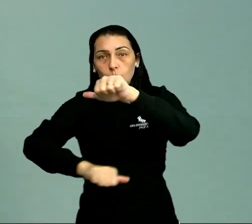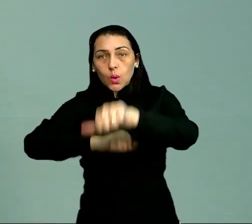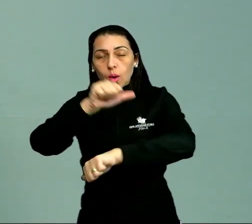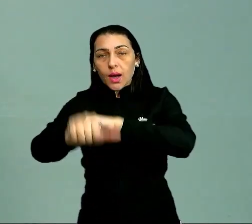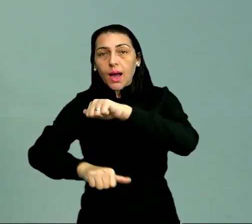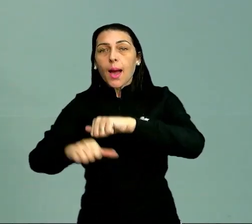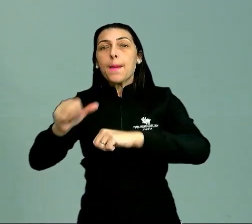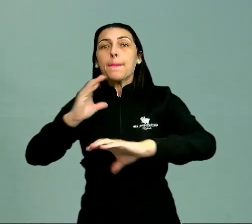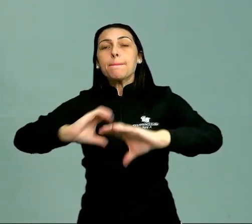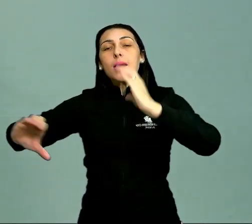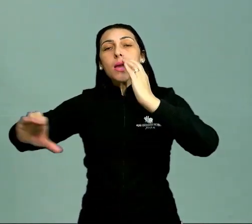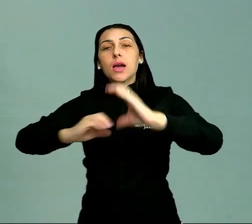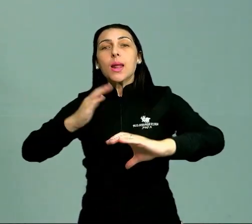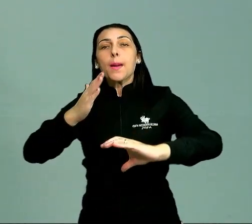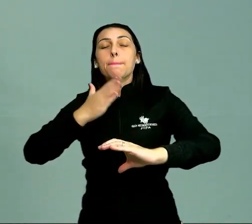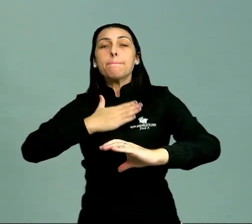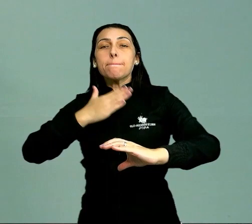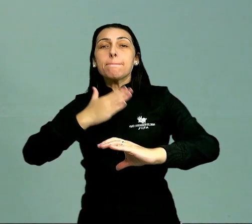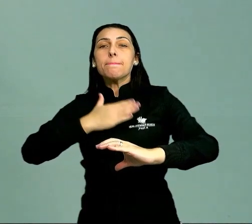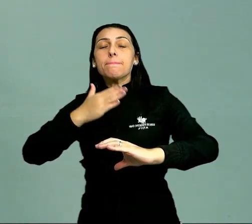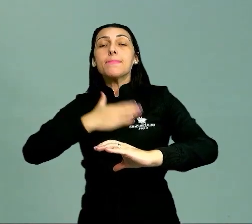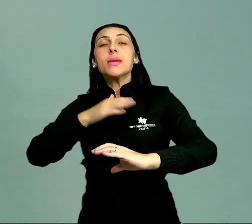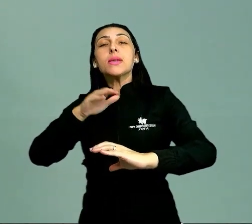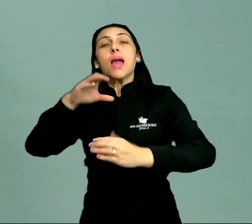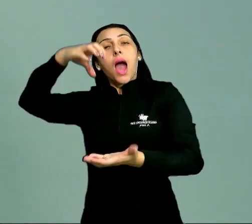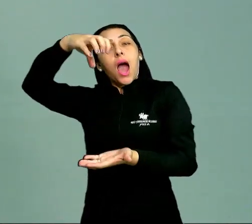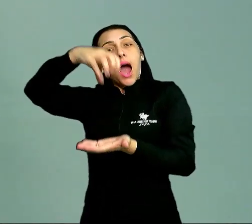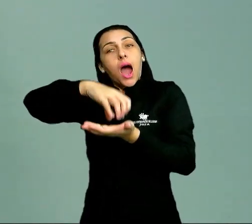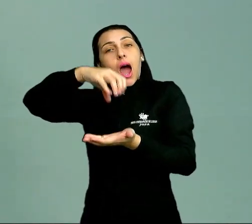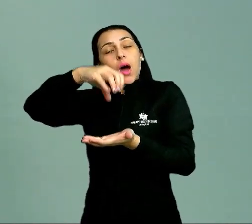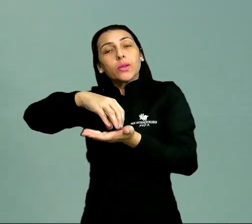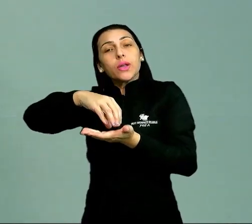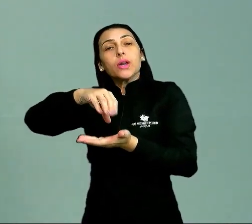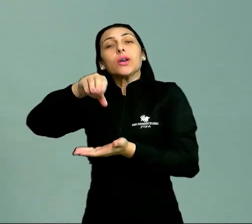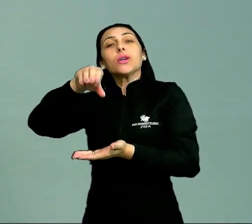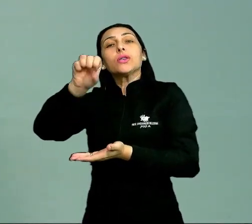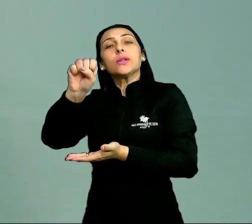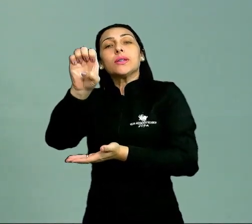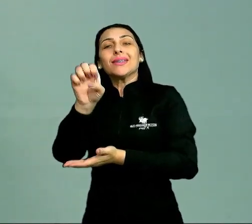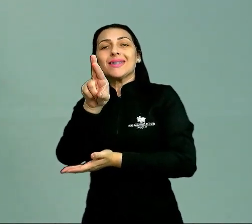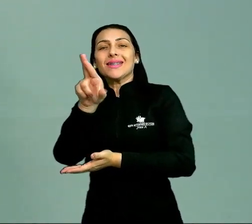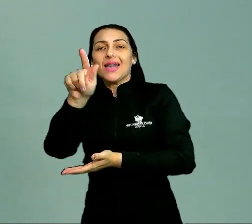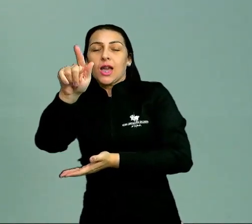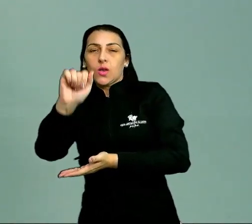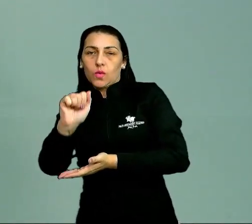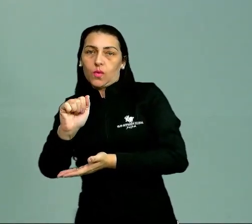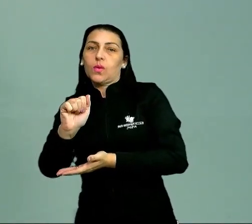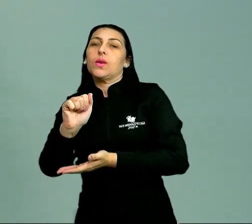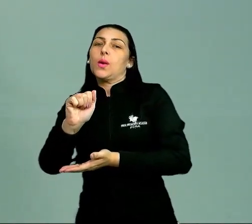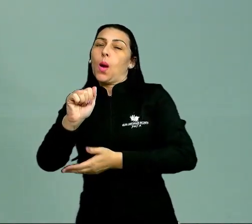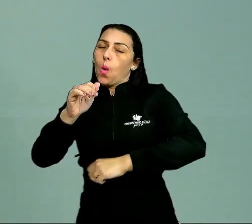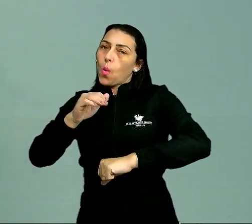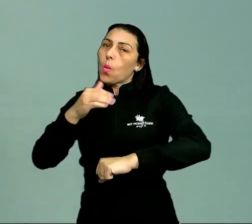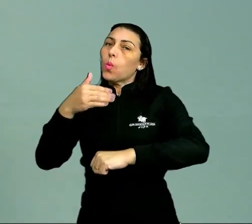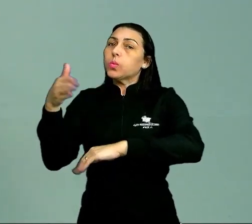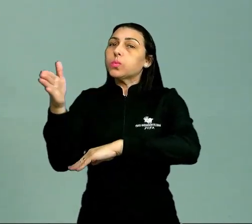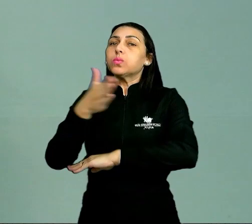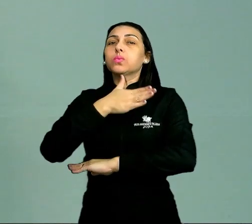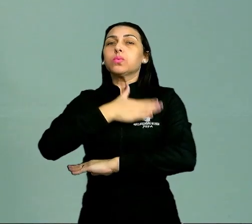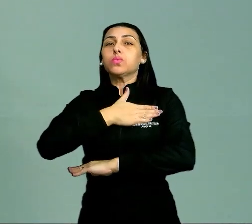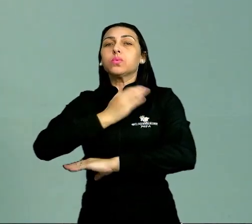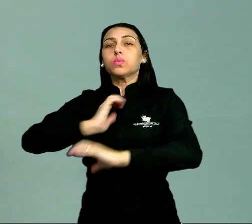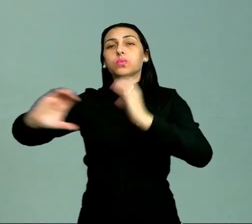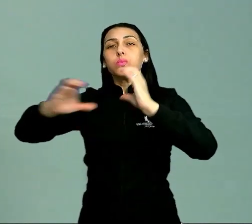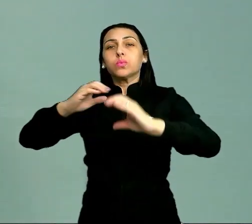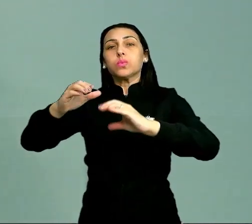Acre pela música Minha Aldeia, de Sérgio Souto, ainda fica um hino razoável para competir com tantos outros. Às vezes eu costumo